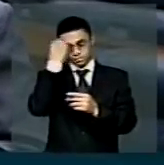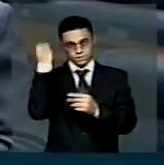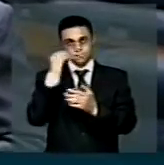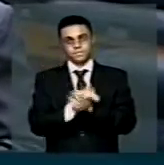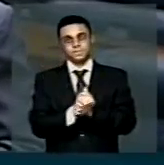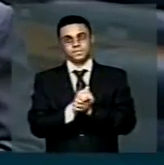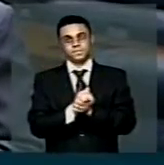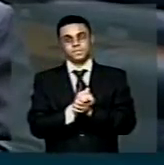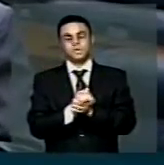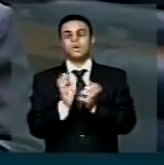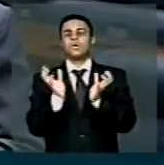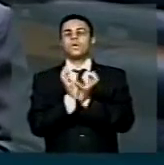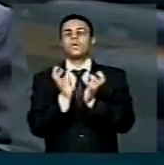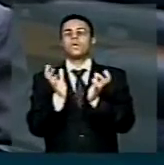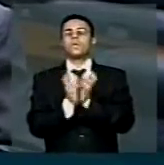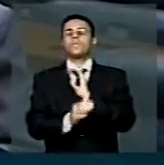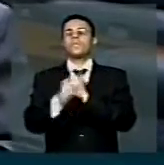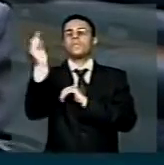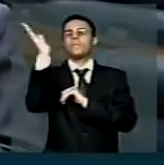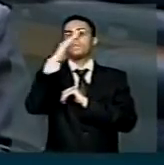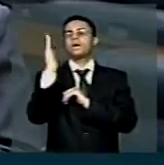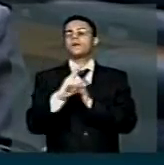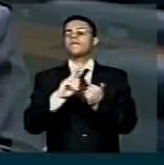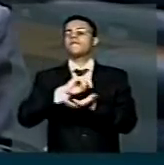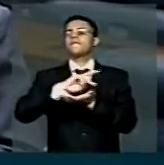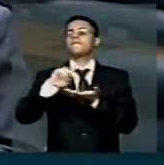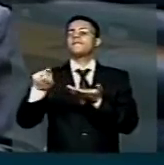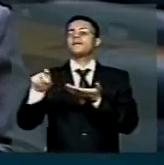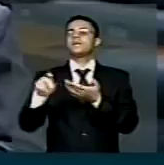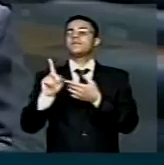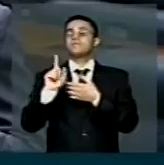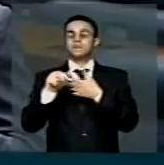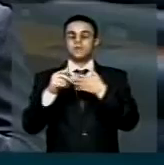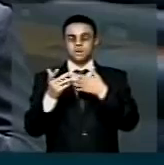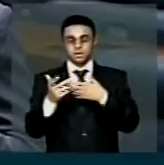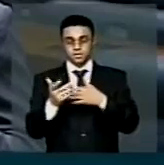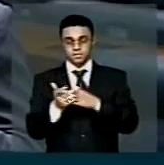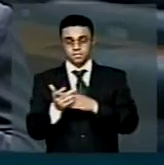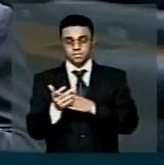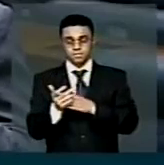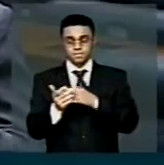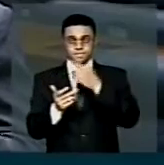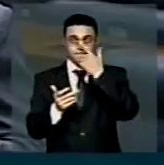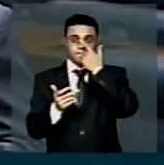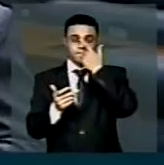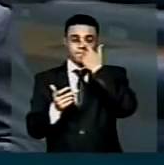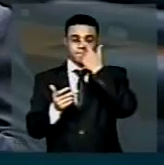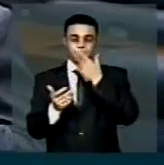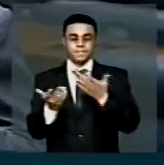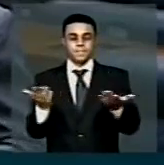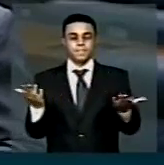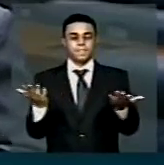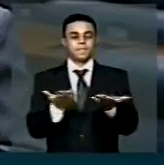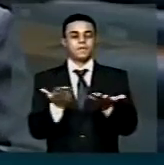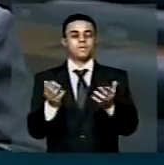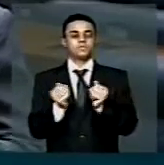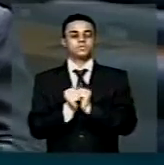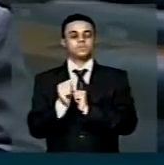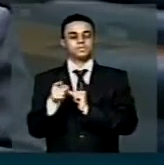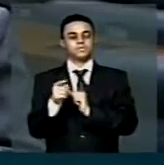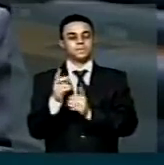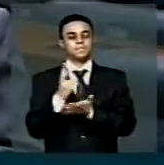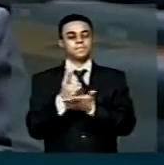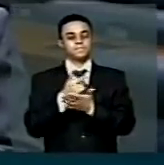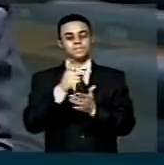daquela legião de brasileiros que são hoje seus pares do Rio de Janeiro desassistidos, os